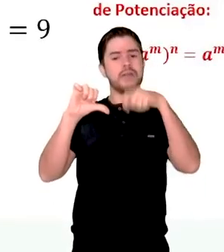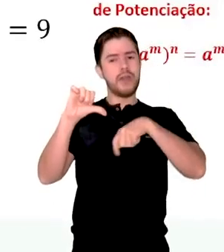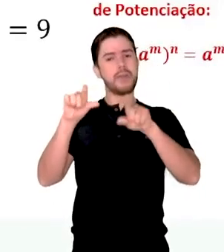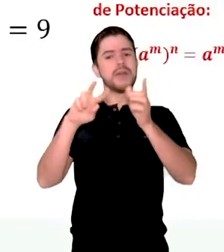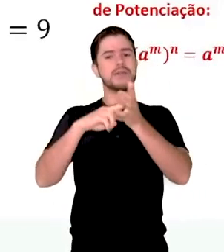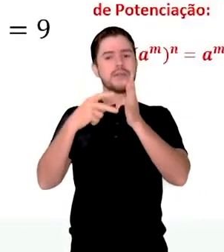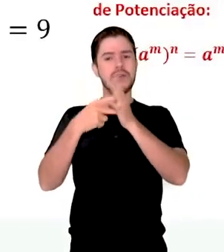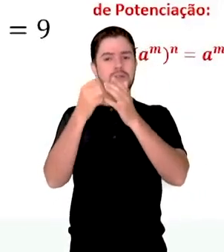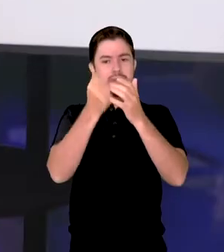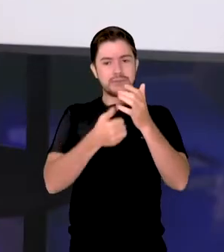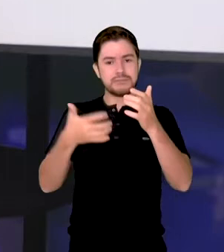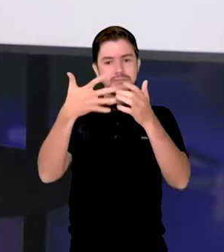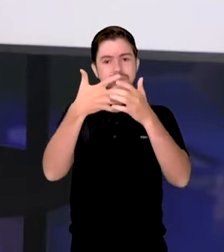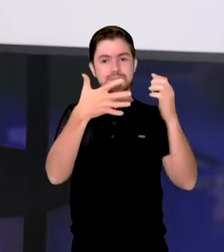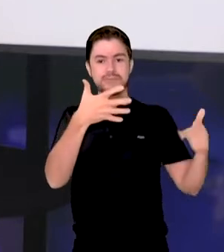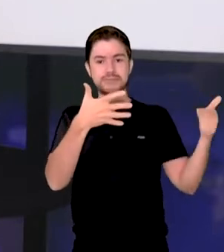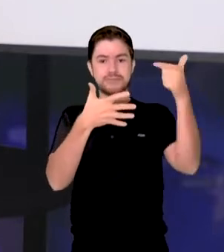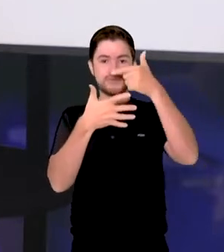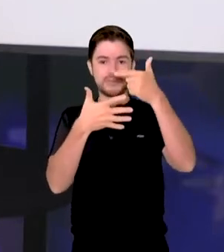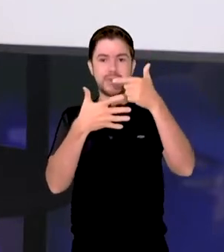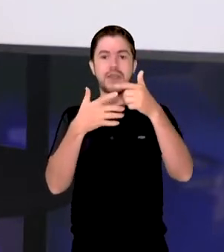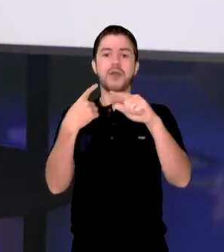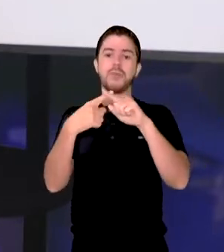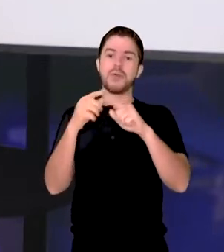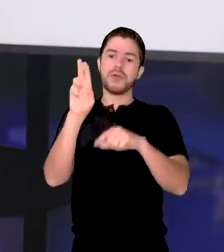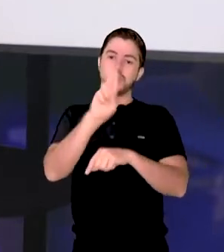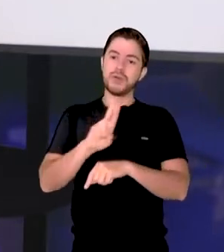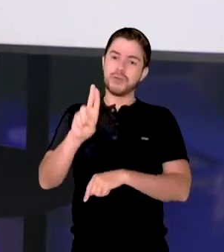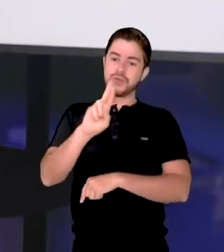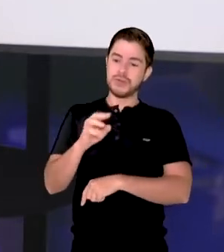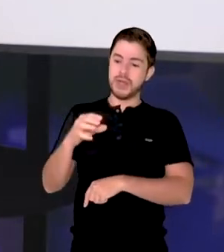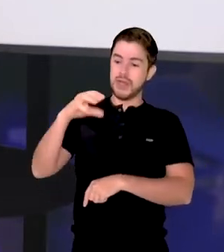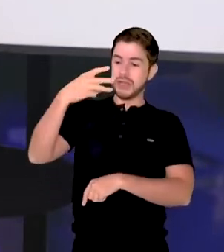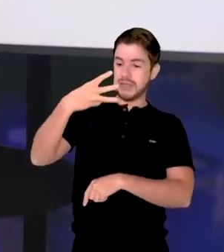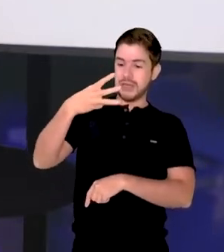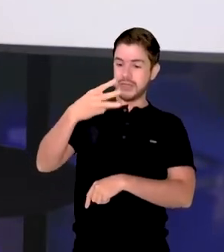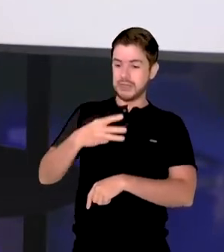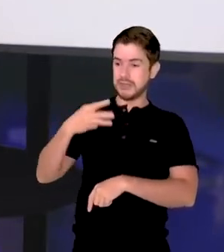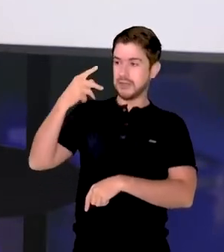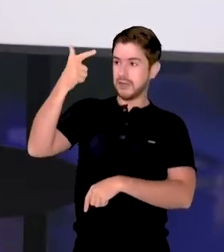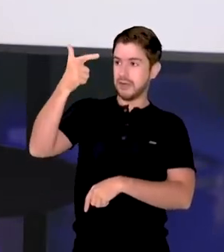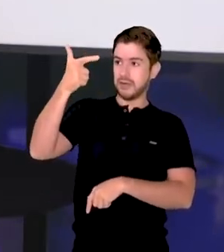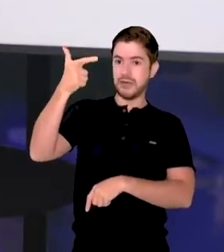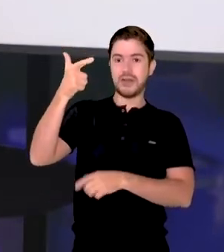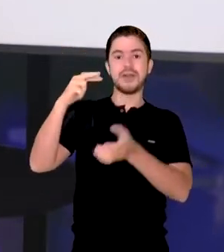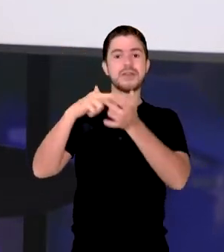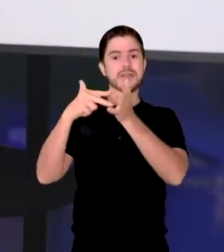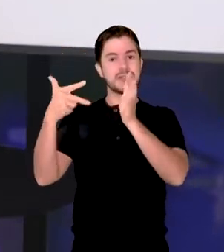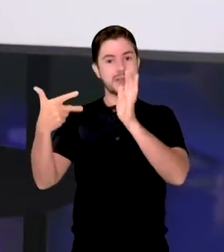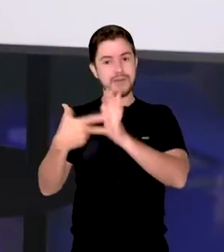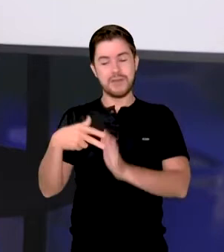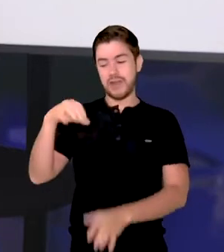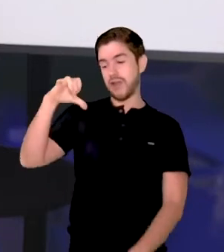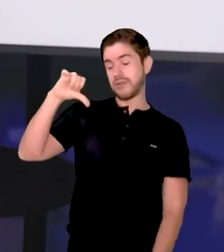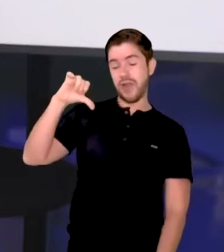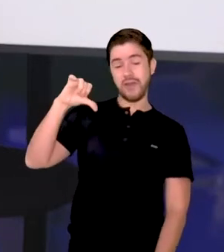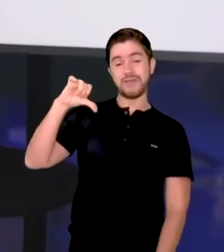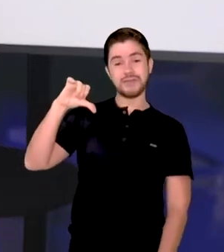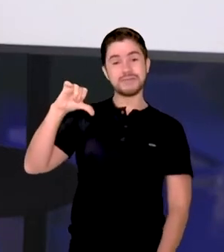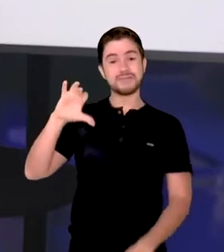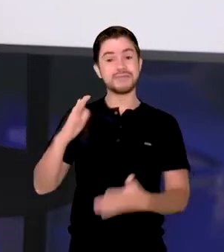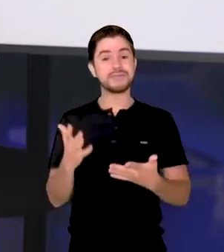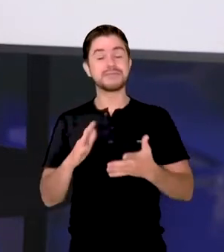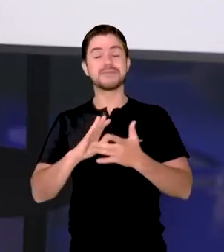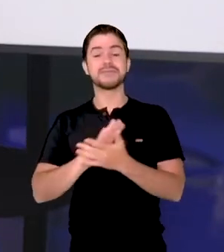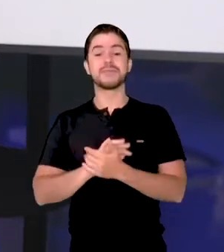uma potência é uma potência de trem a gente sabe e 3 ao quadrado vai dar nove Beleza então